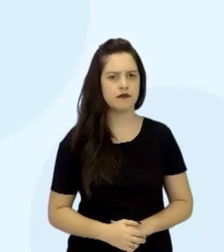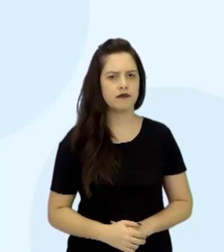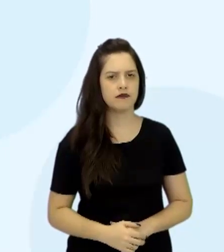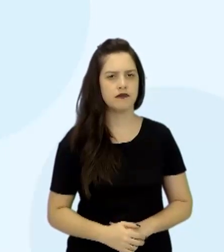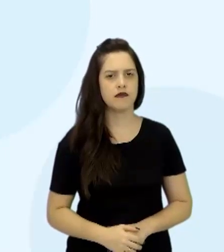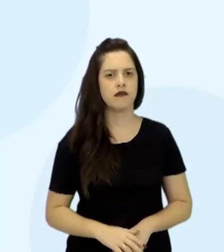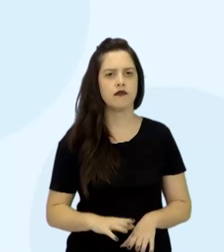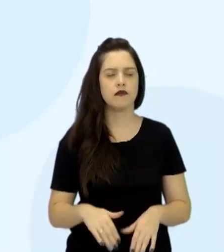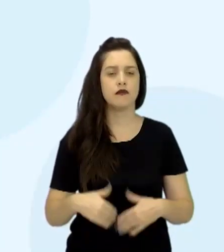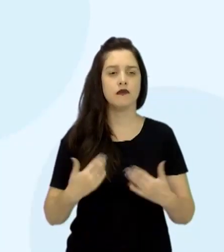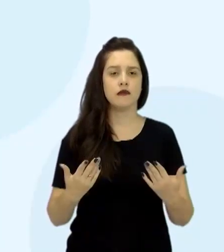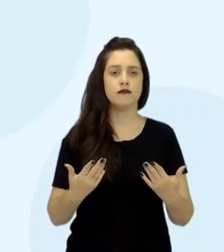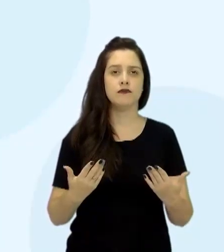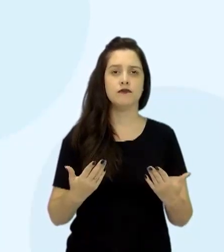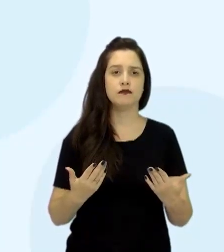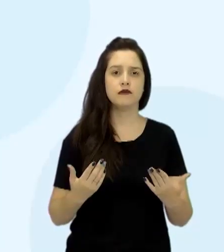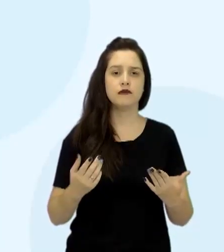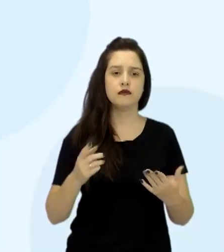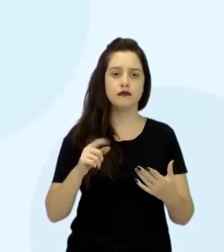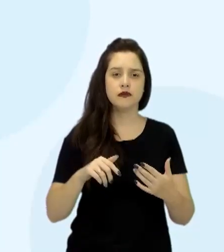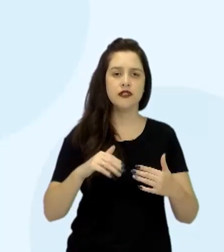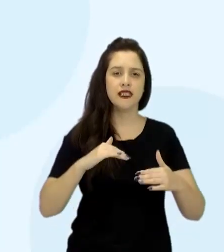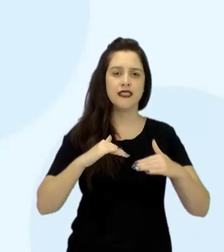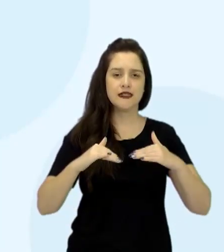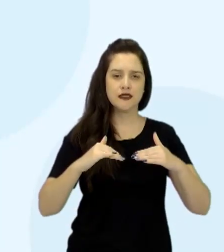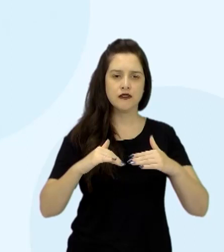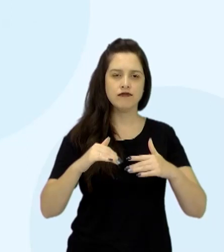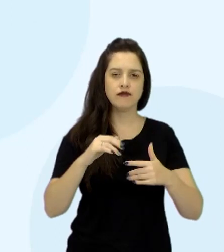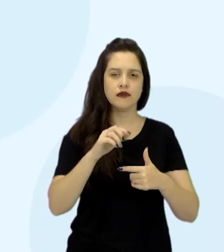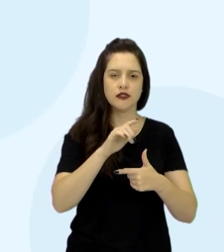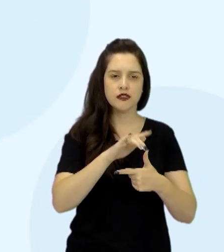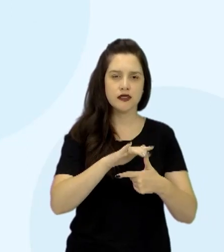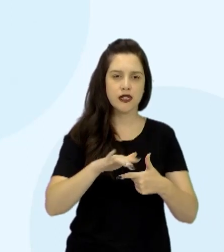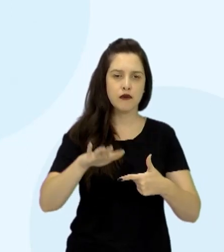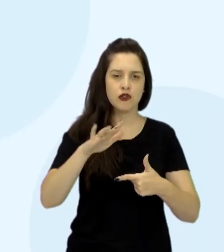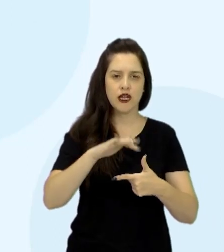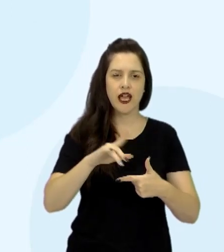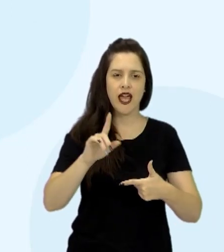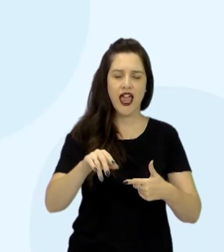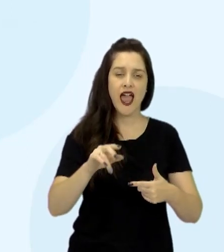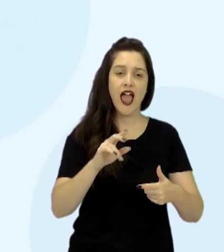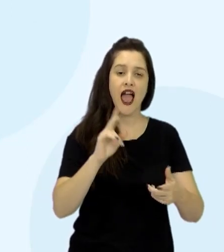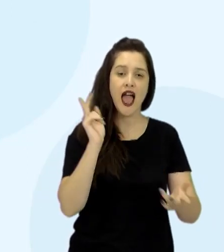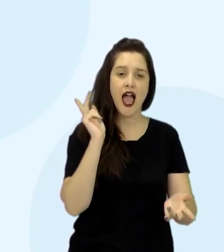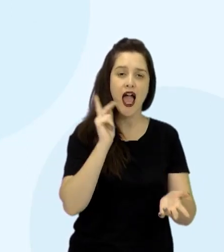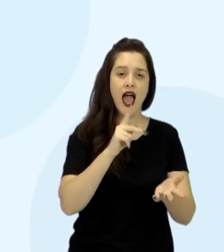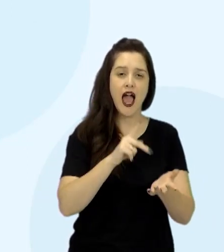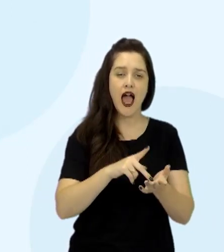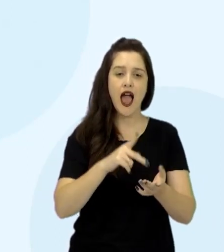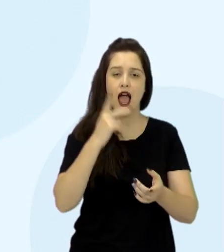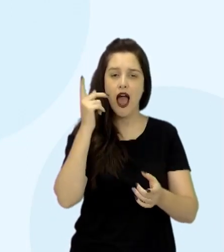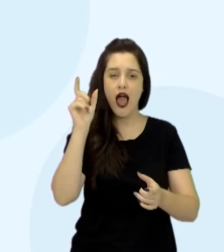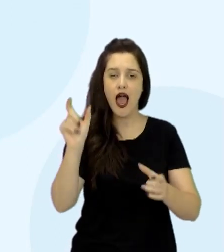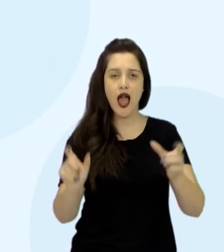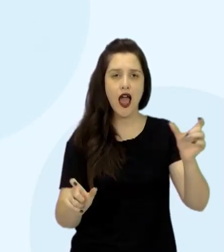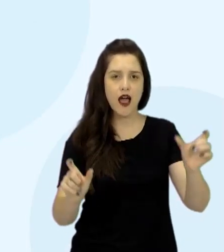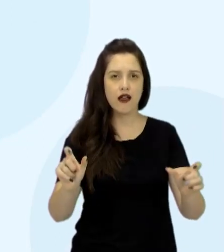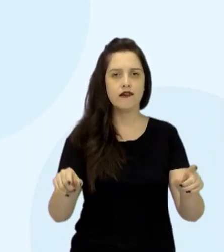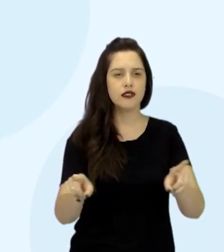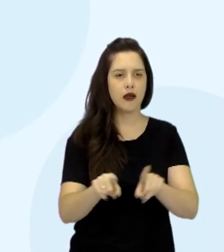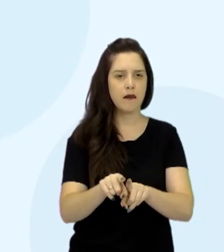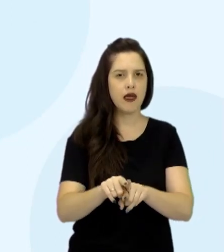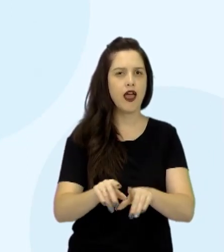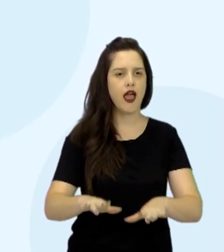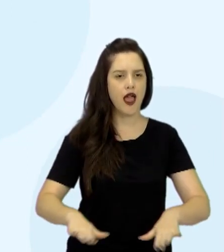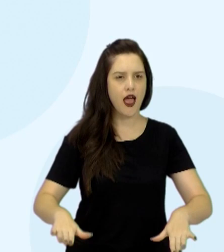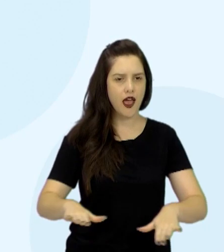Então, a densidade demográfica é a razão entre a população e a área que ela ocupa.